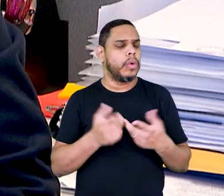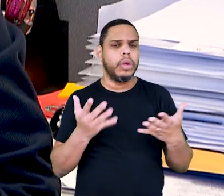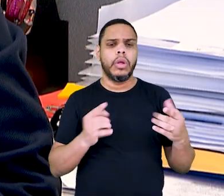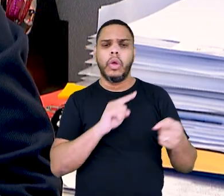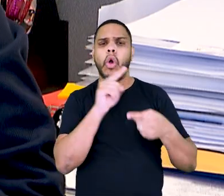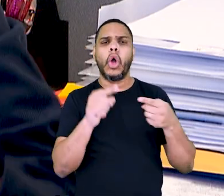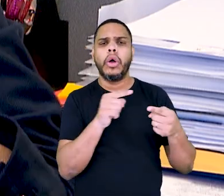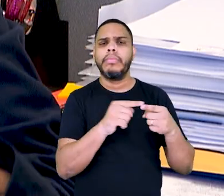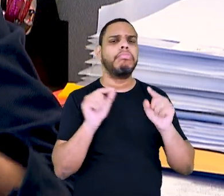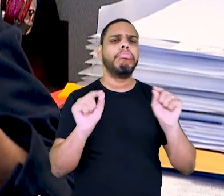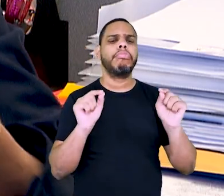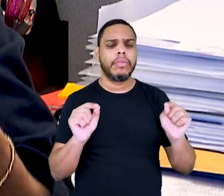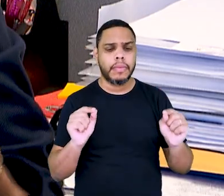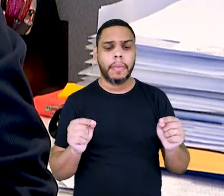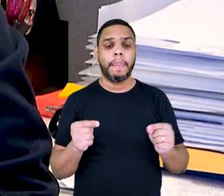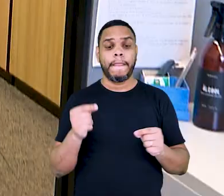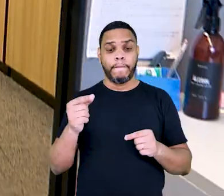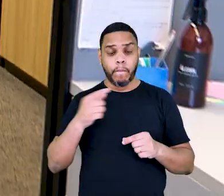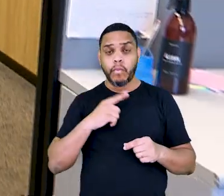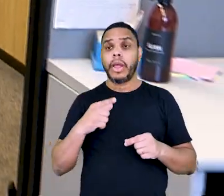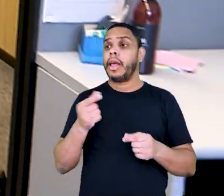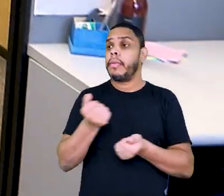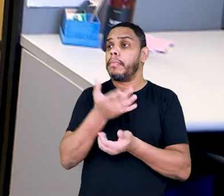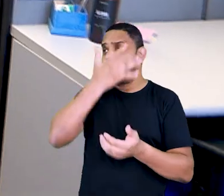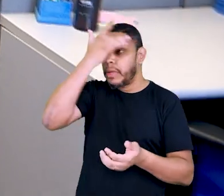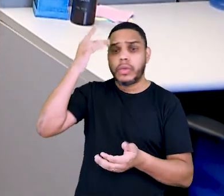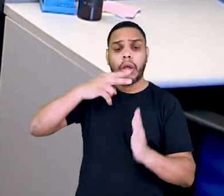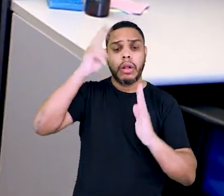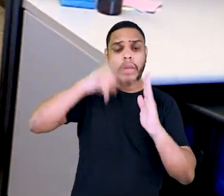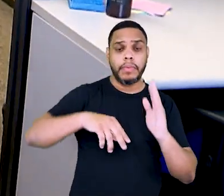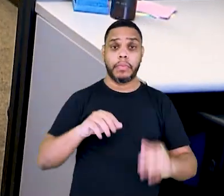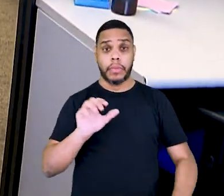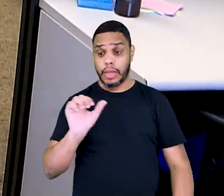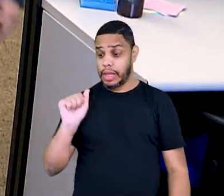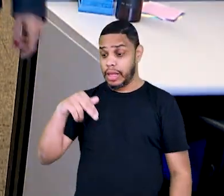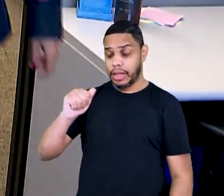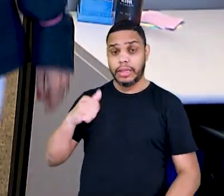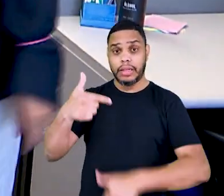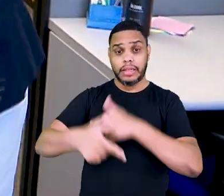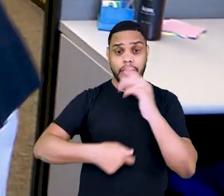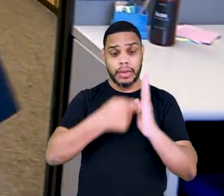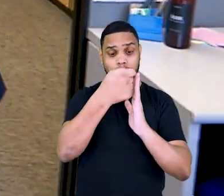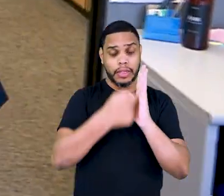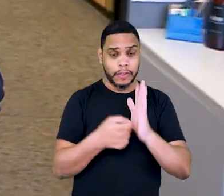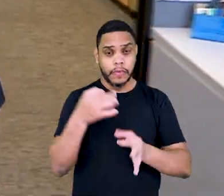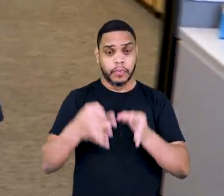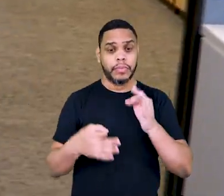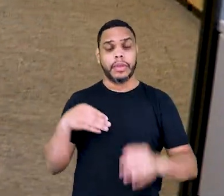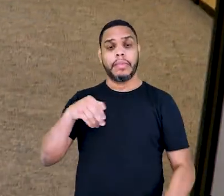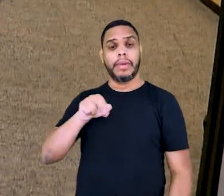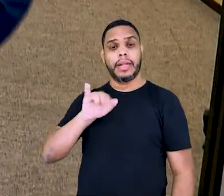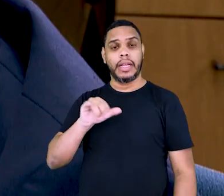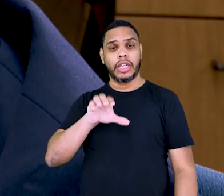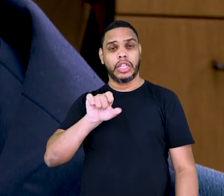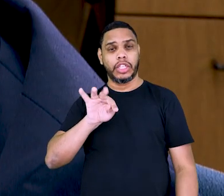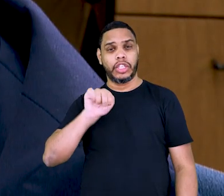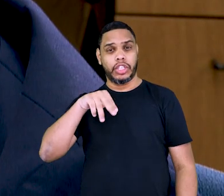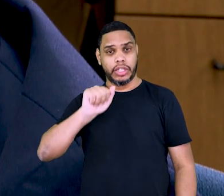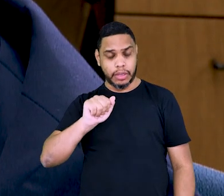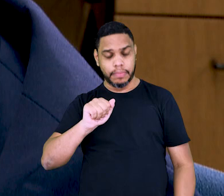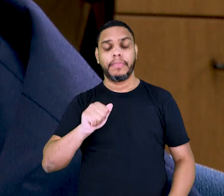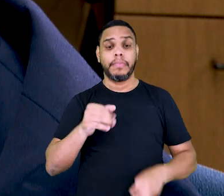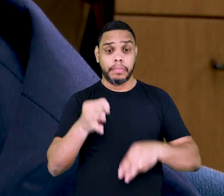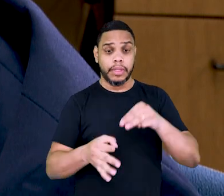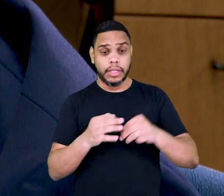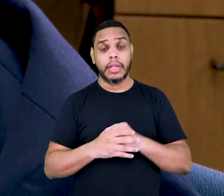disso? É ser compreendido. Ana é revisora de texto no gabinete da ministra Maria Cristina Peduzzi. Já